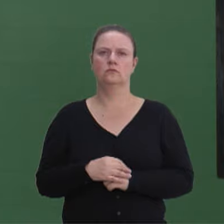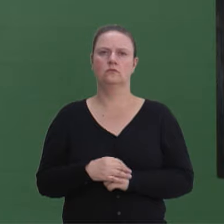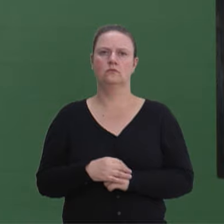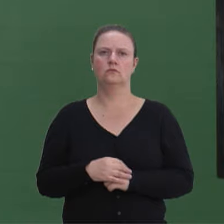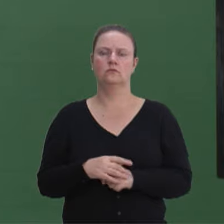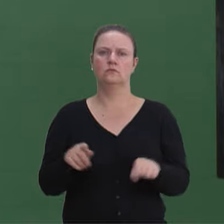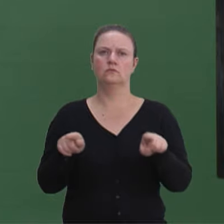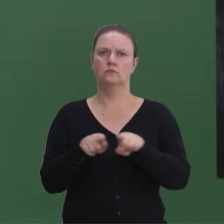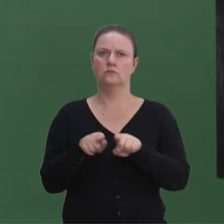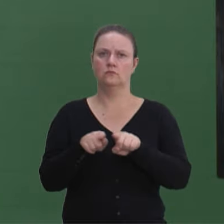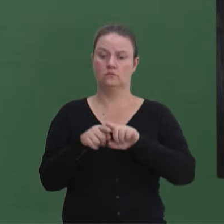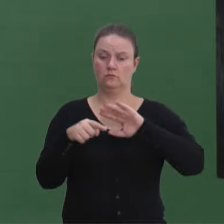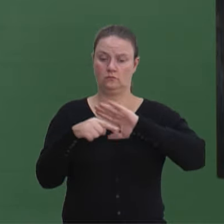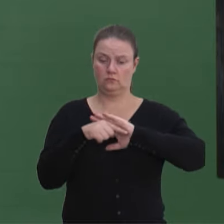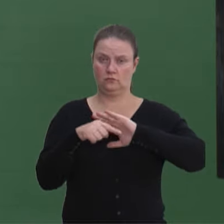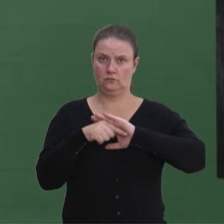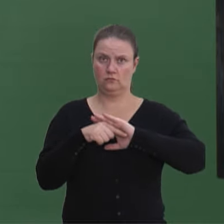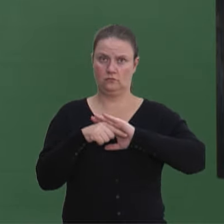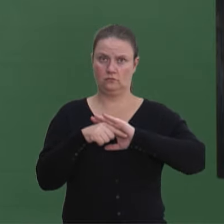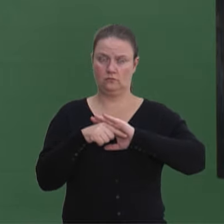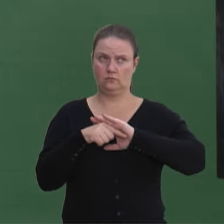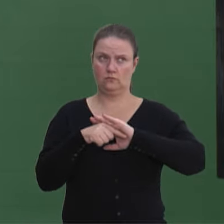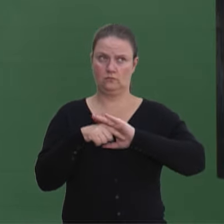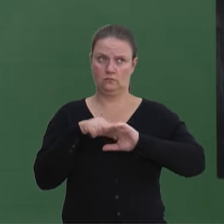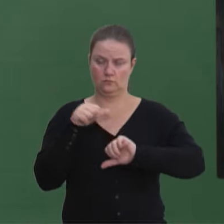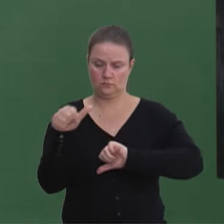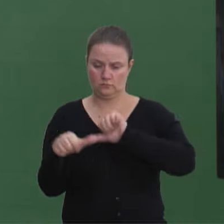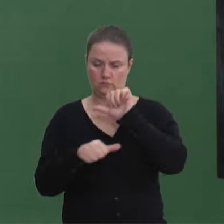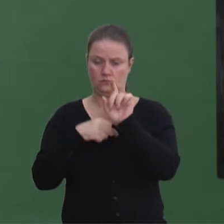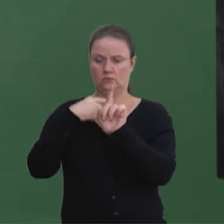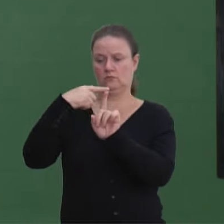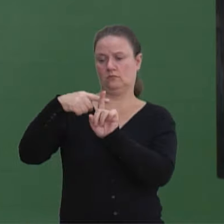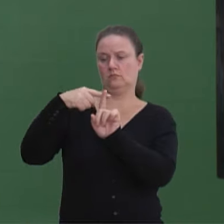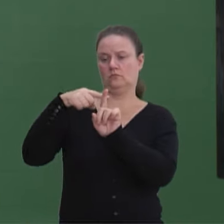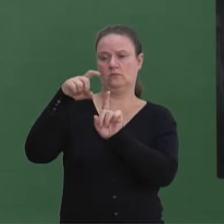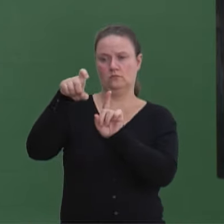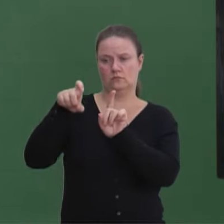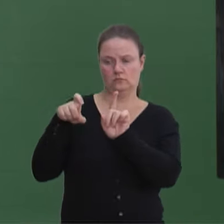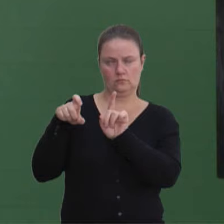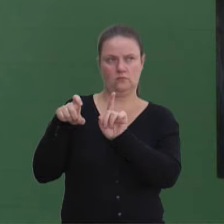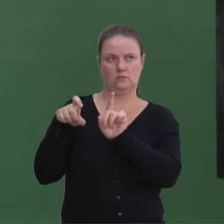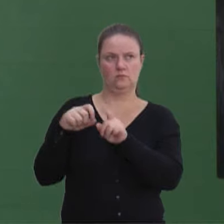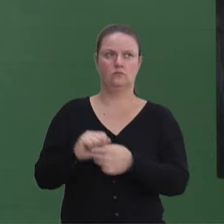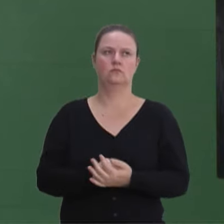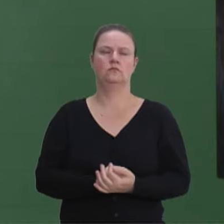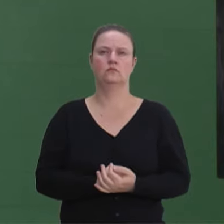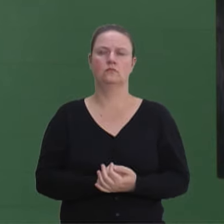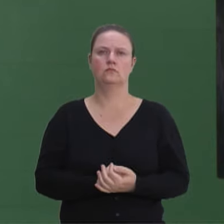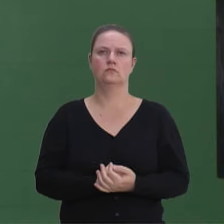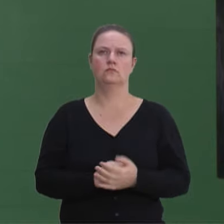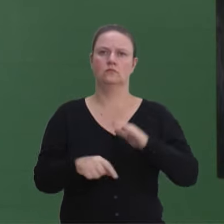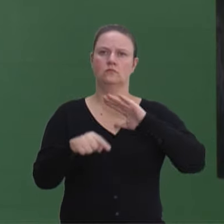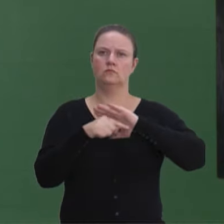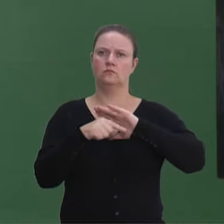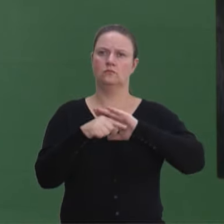Aqui está menos, vai ficar mais x. Aqui está mais, vai ficar menos